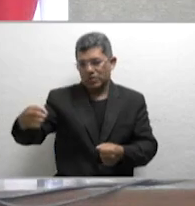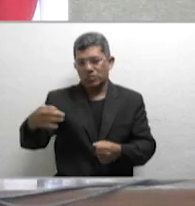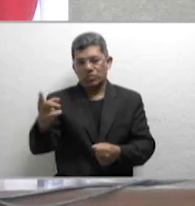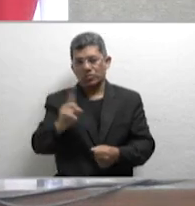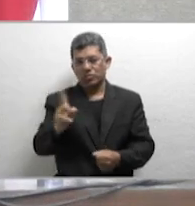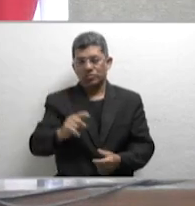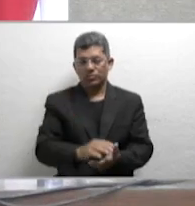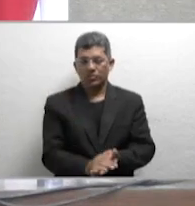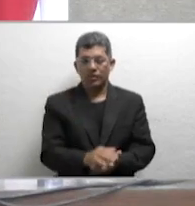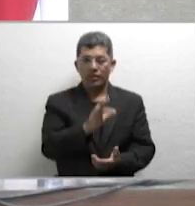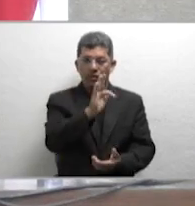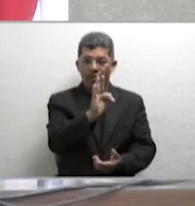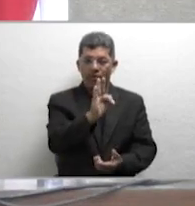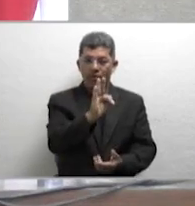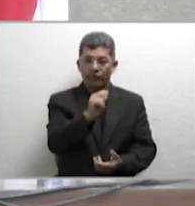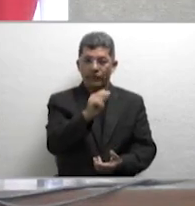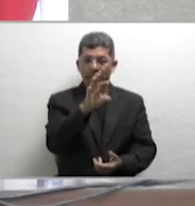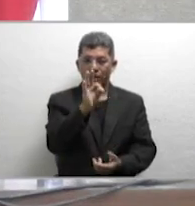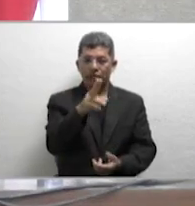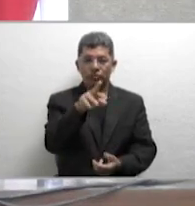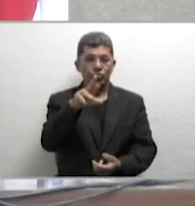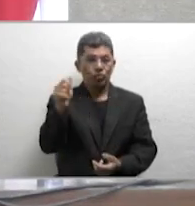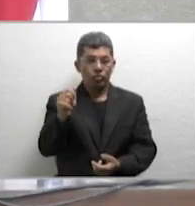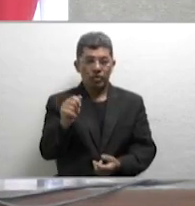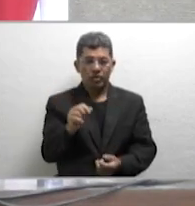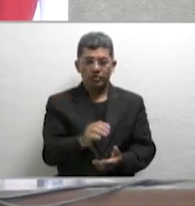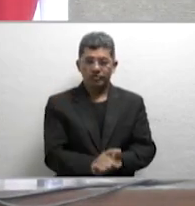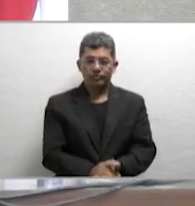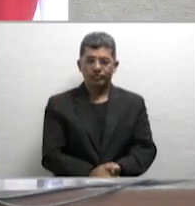na fatura de energia elétrica pela